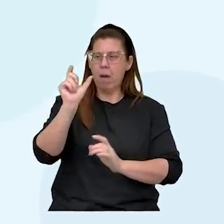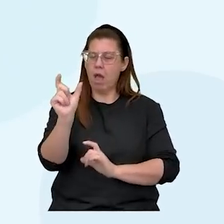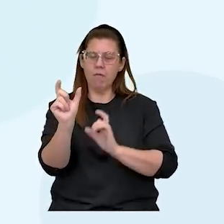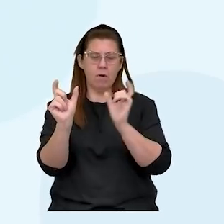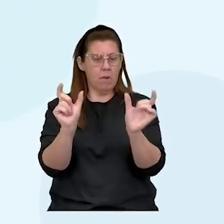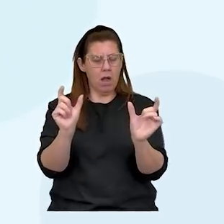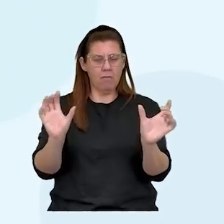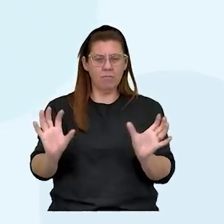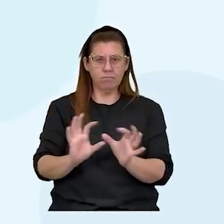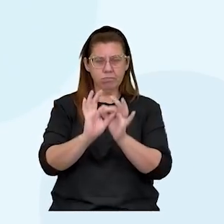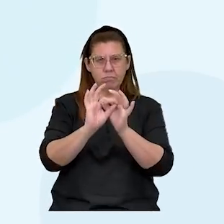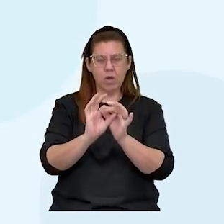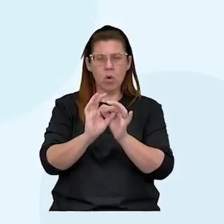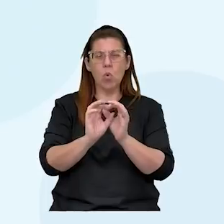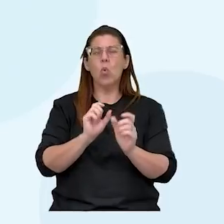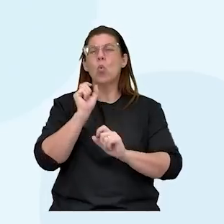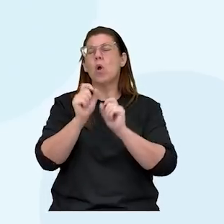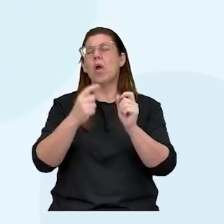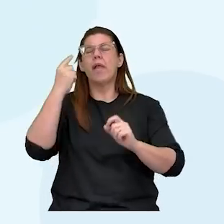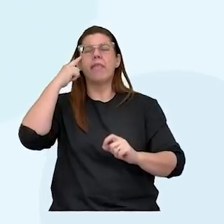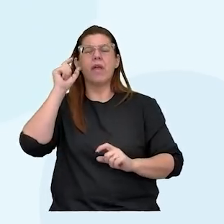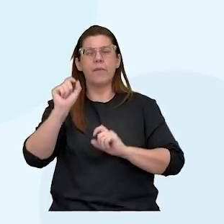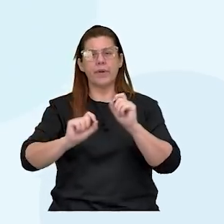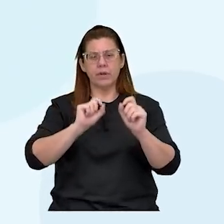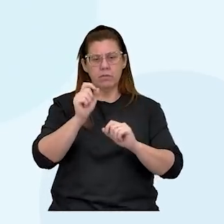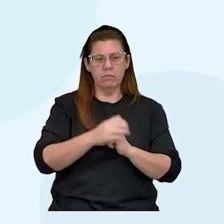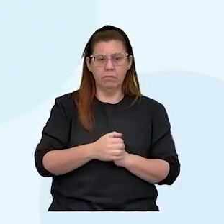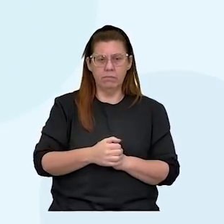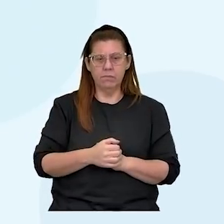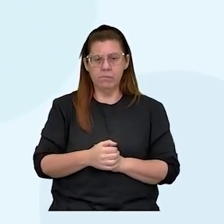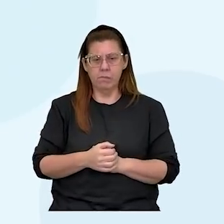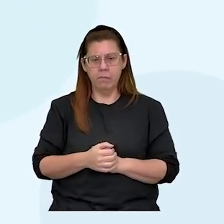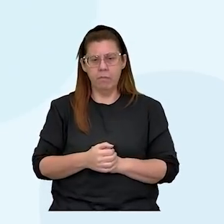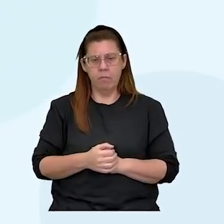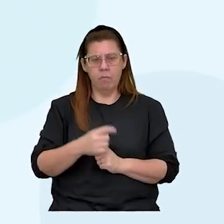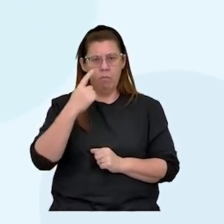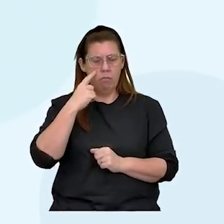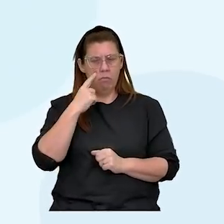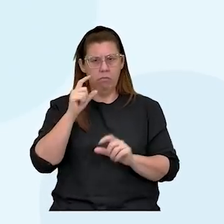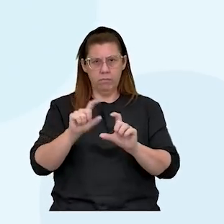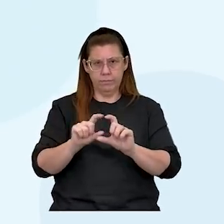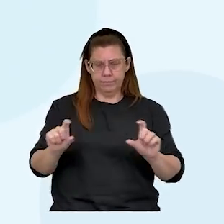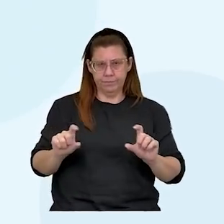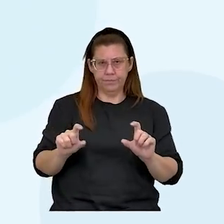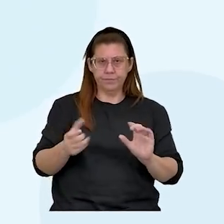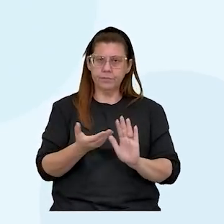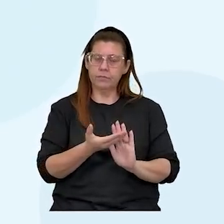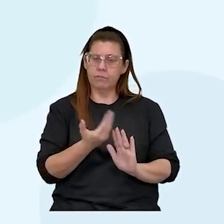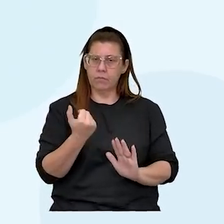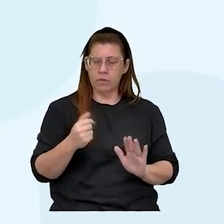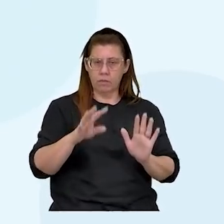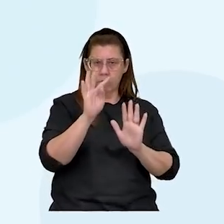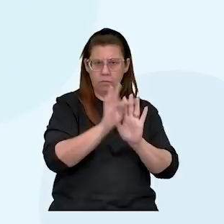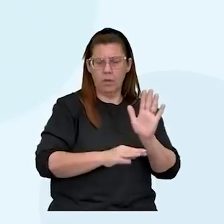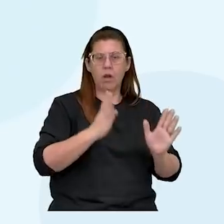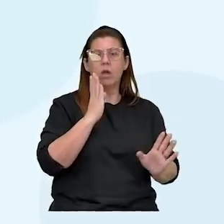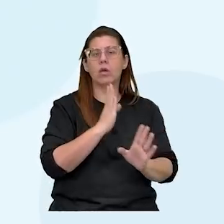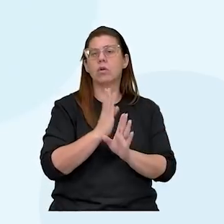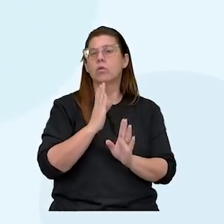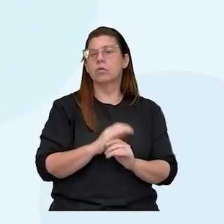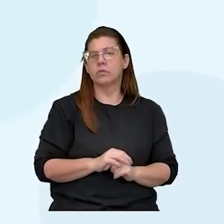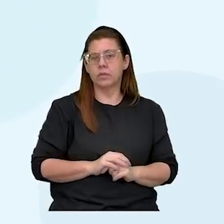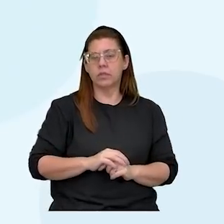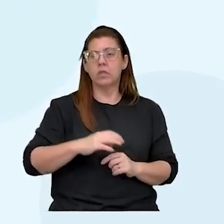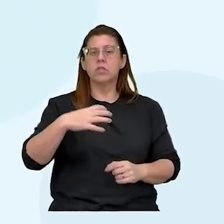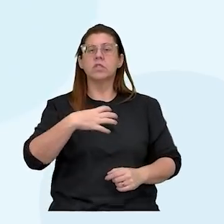palavras aí, elas dão ideia do que no texto? Vamos lá. Então, a partir dos fragmentos abaixo retirados do texto, identifique o valor